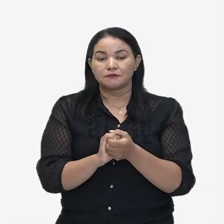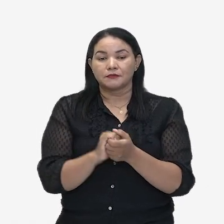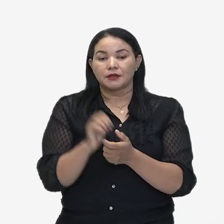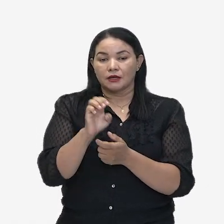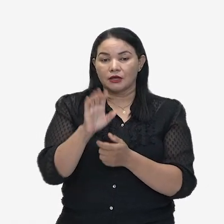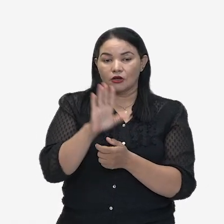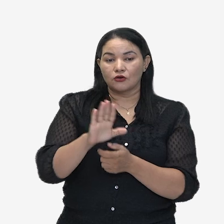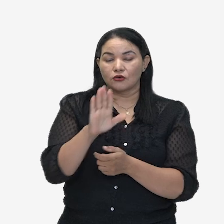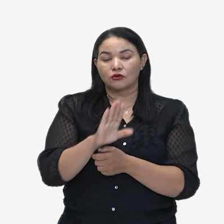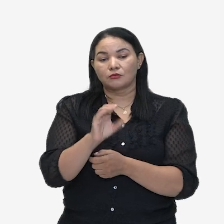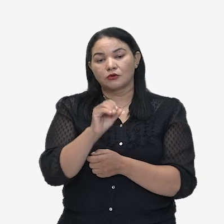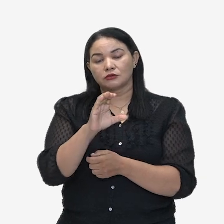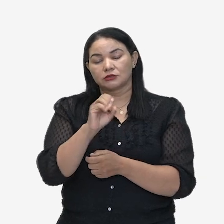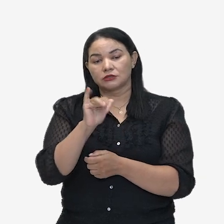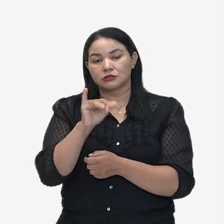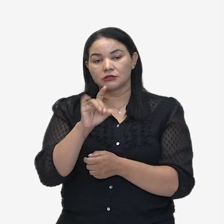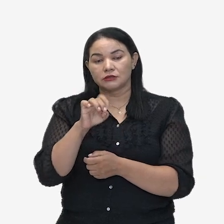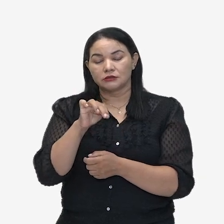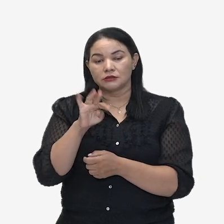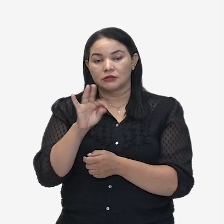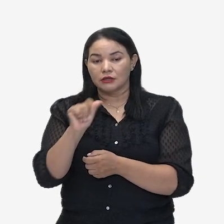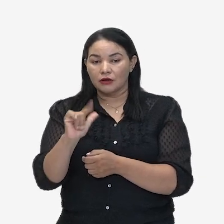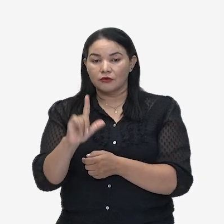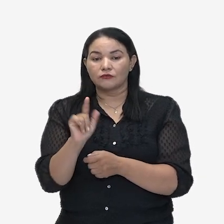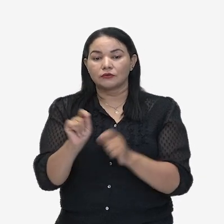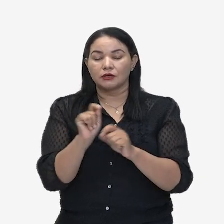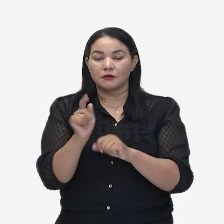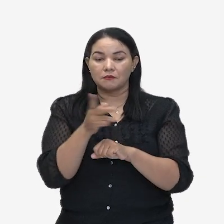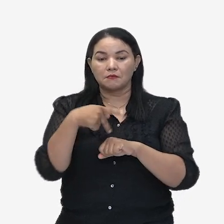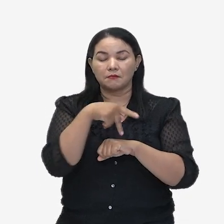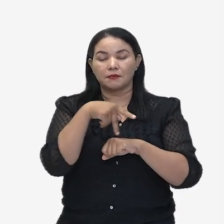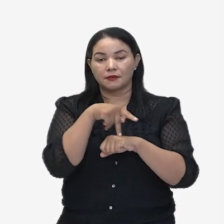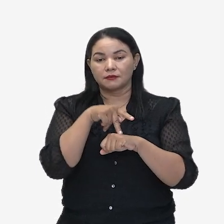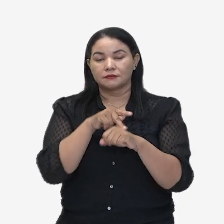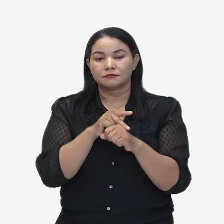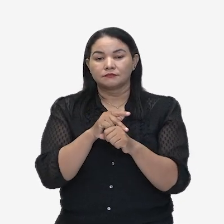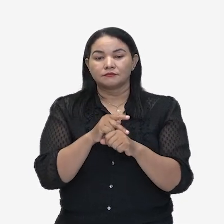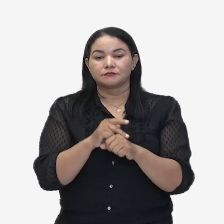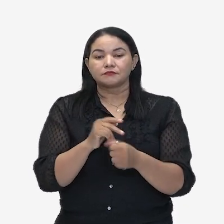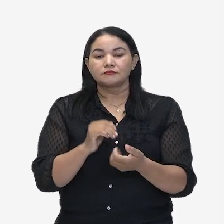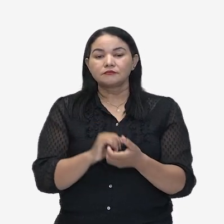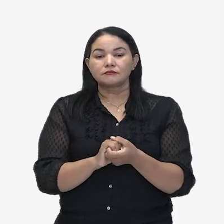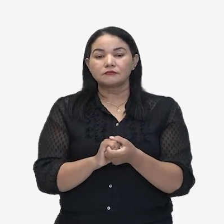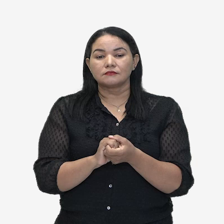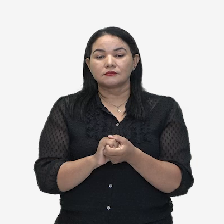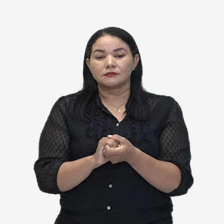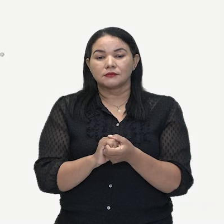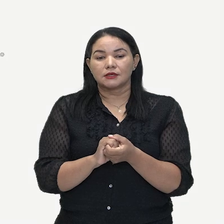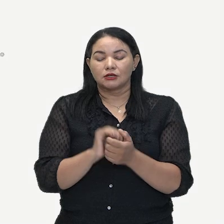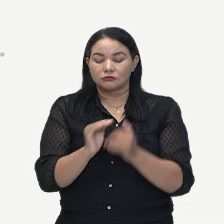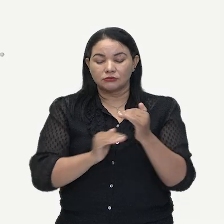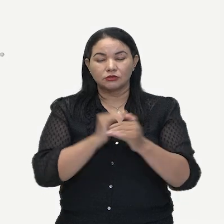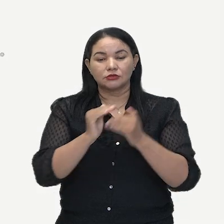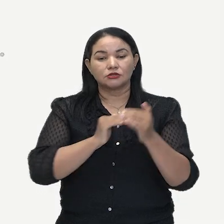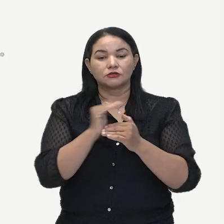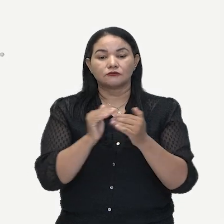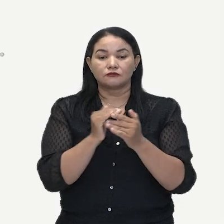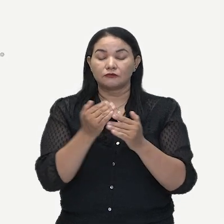Europa Ocidental. A Europa Ocidental, ela vai englobar os países de elevado nível de